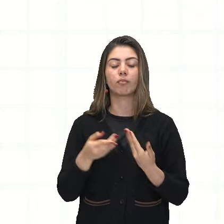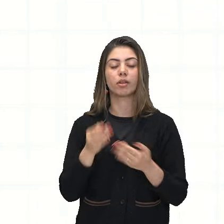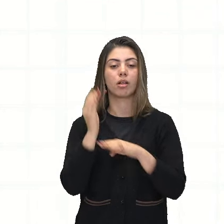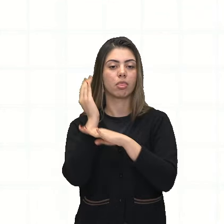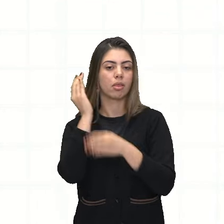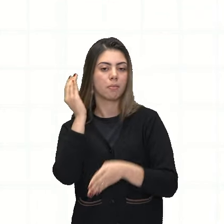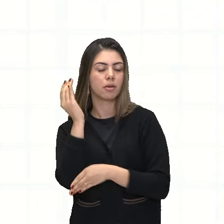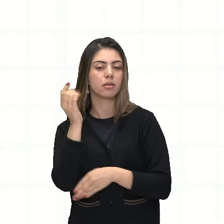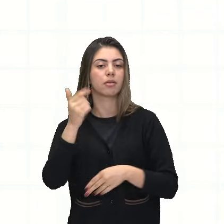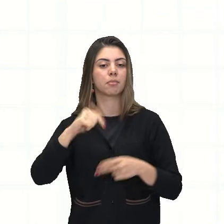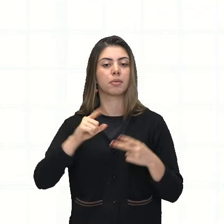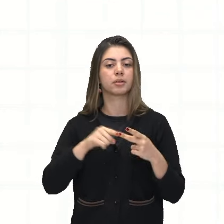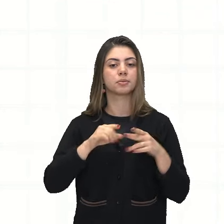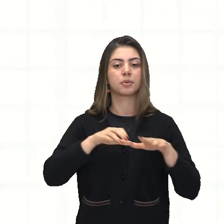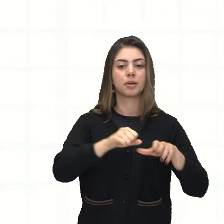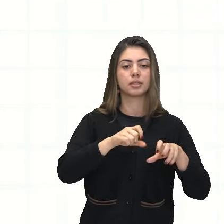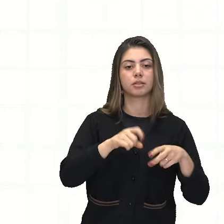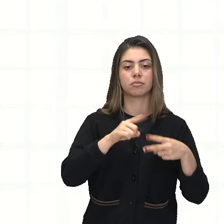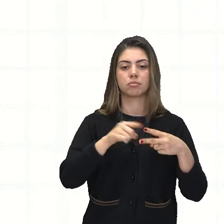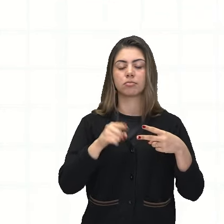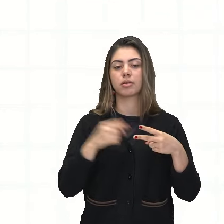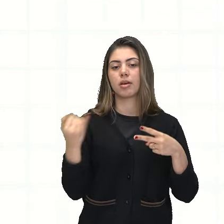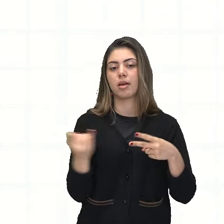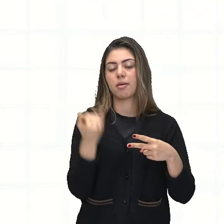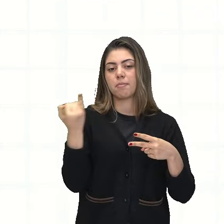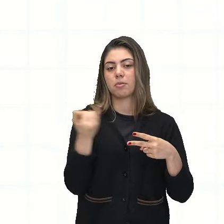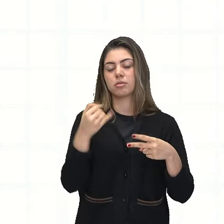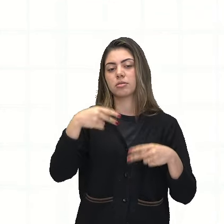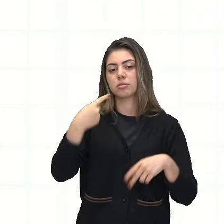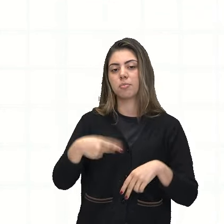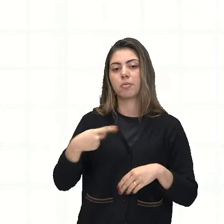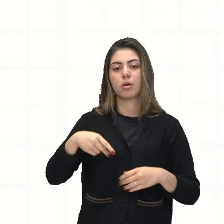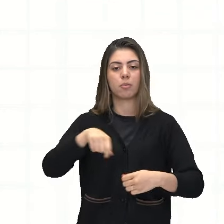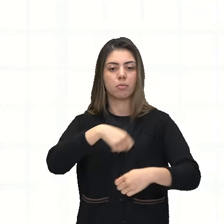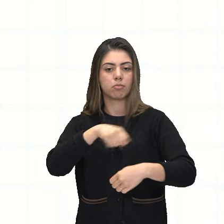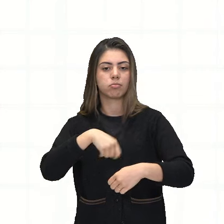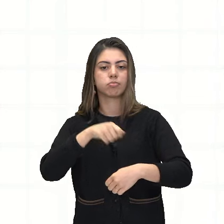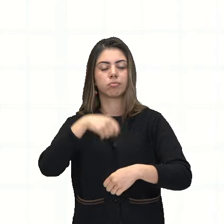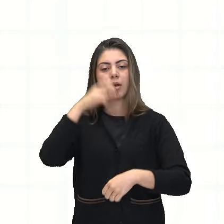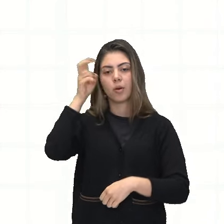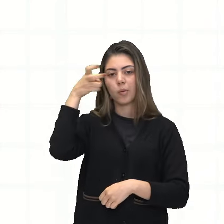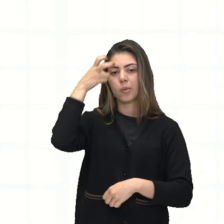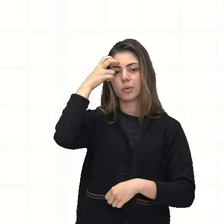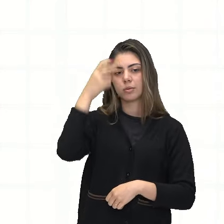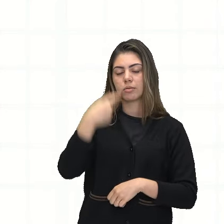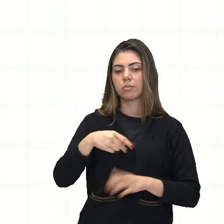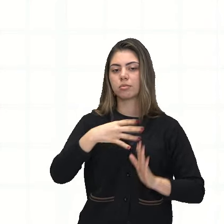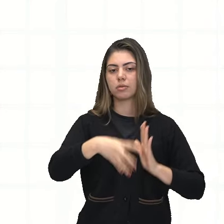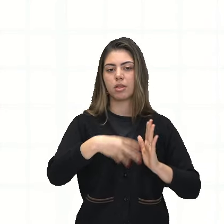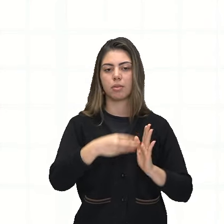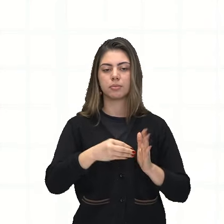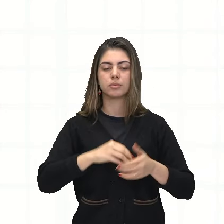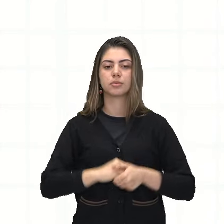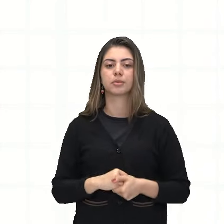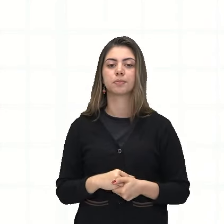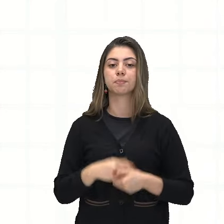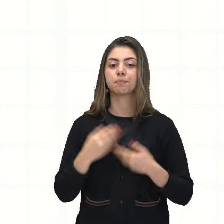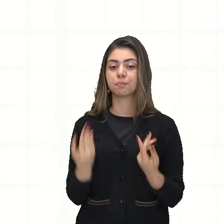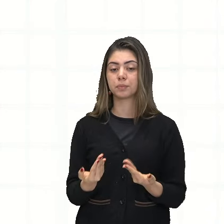açaí são dois elementos essenciais da culinária e cultura da região amazônica.